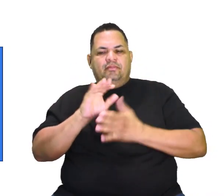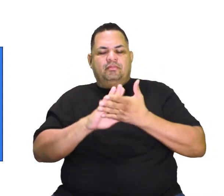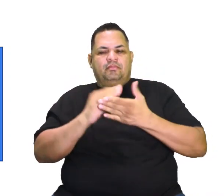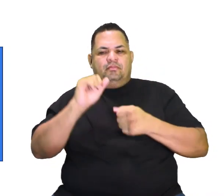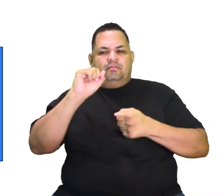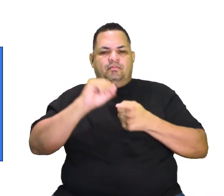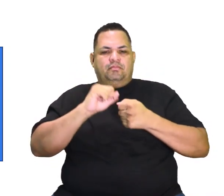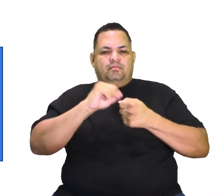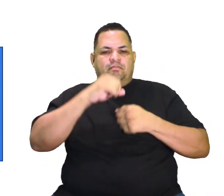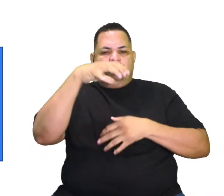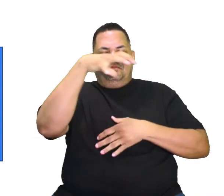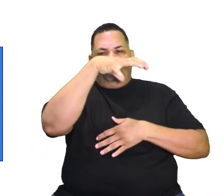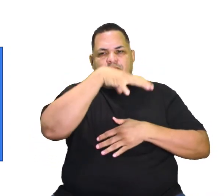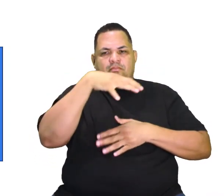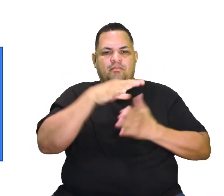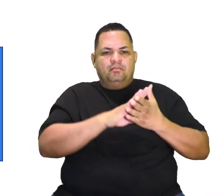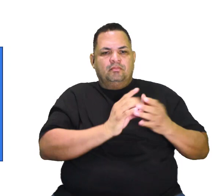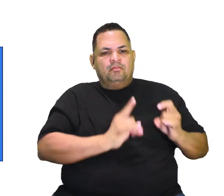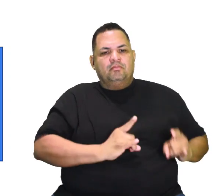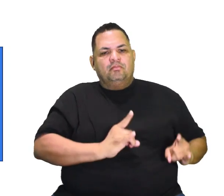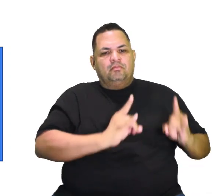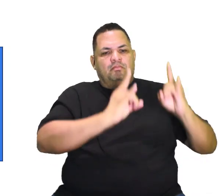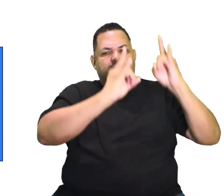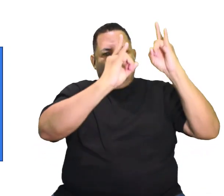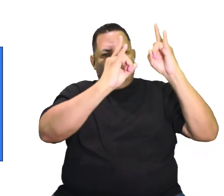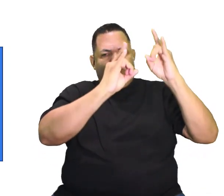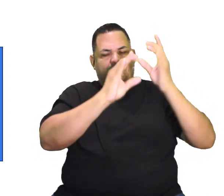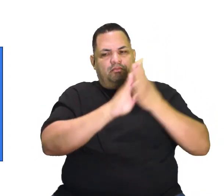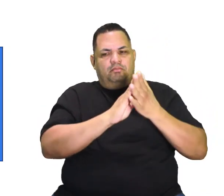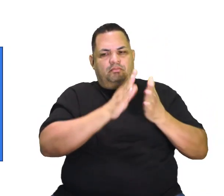né, em locais como edifícios,